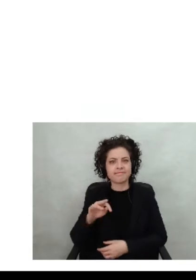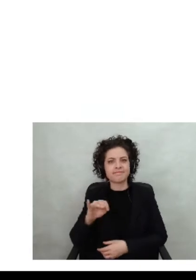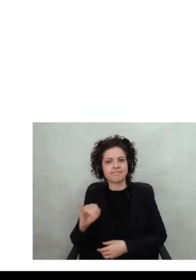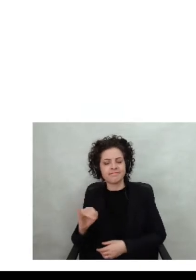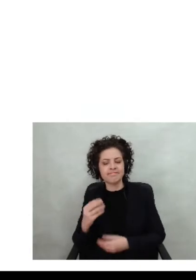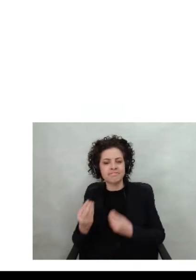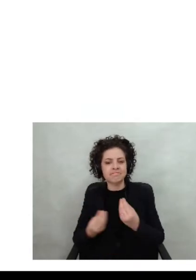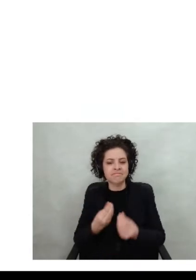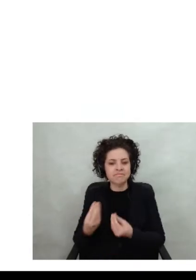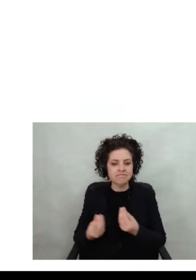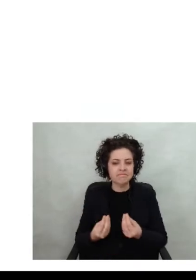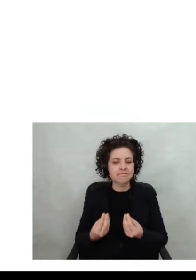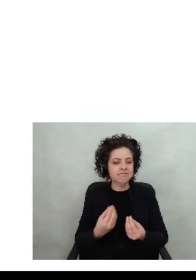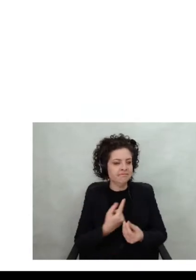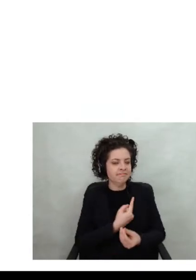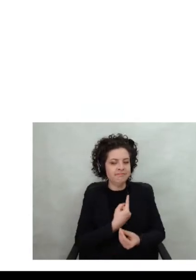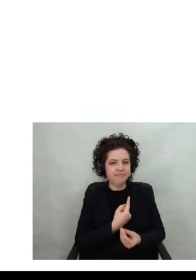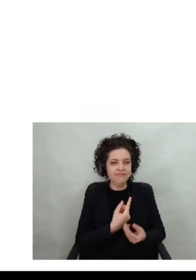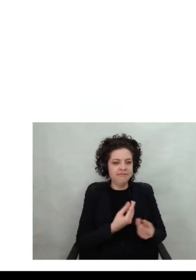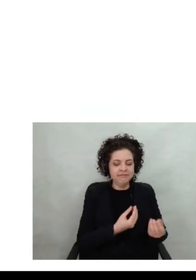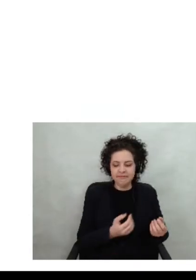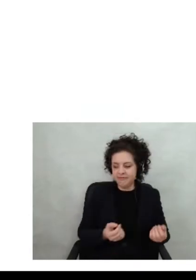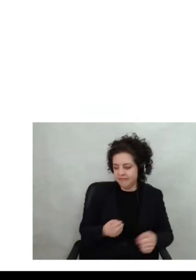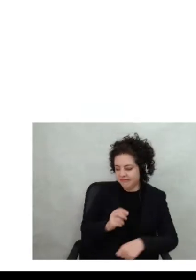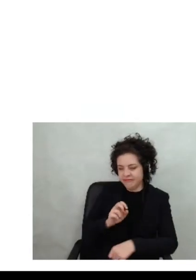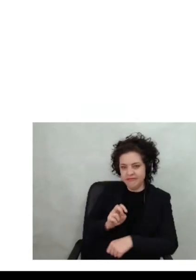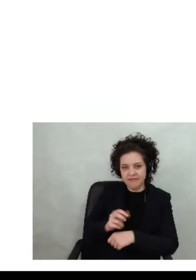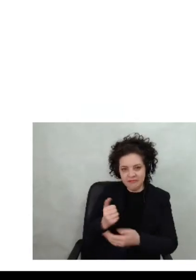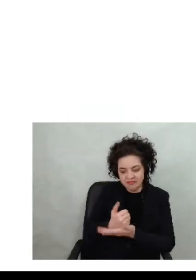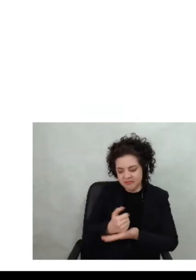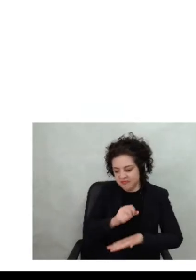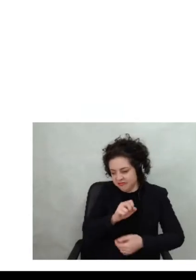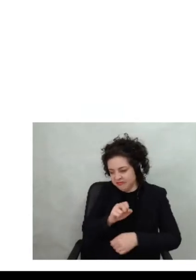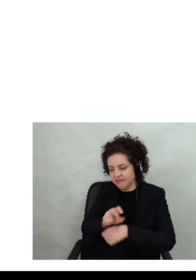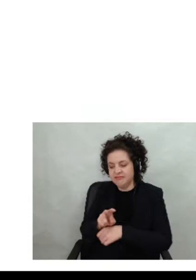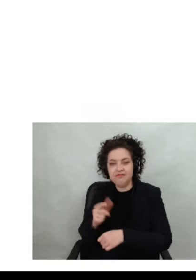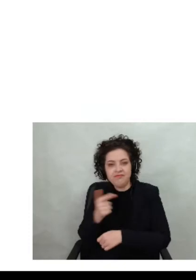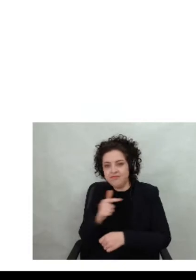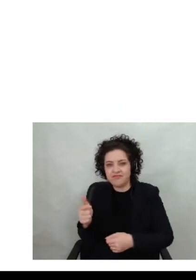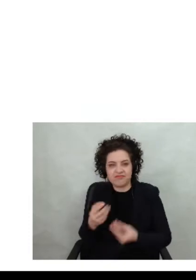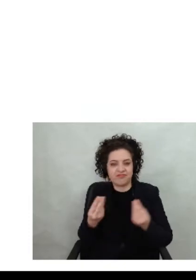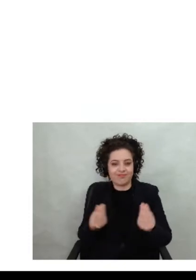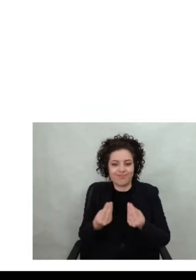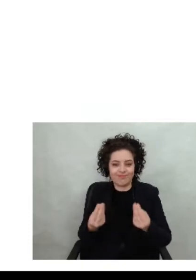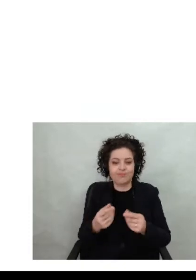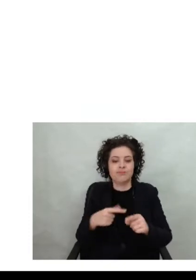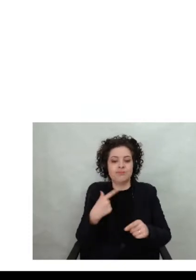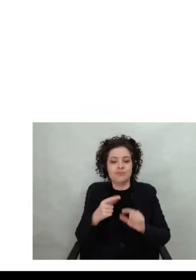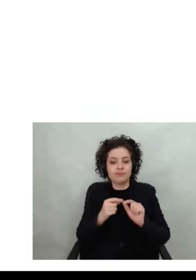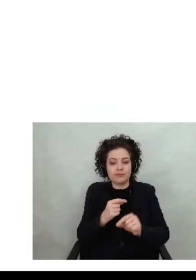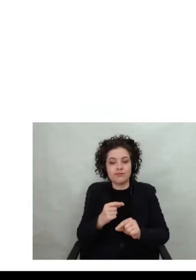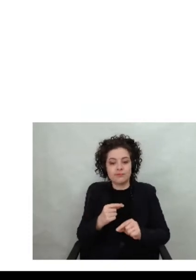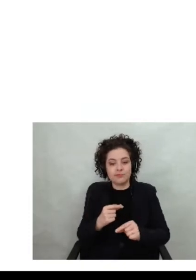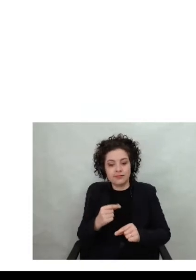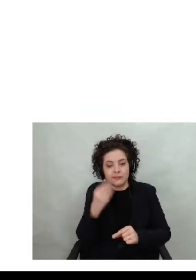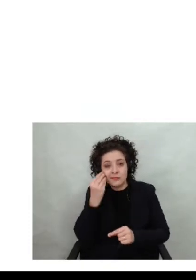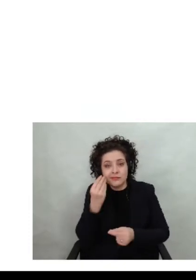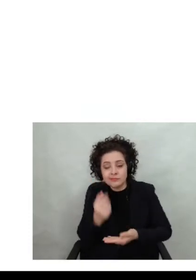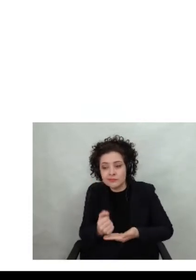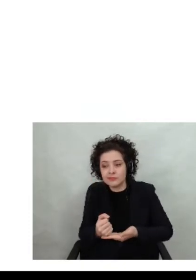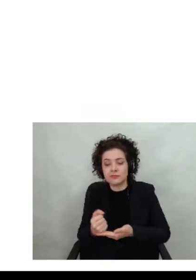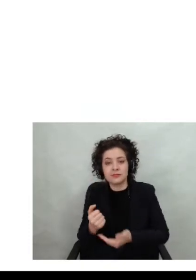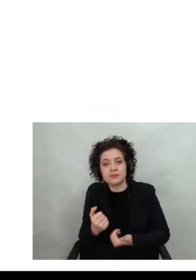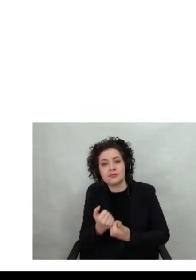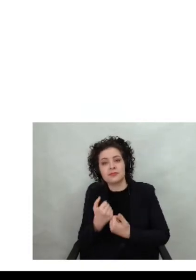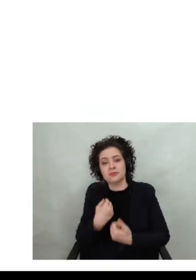que nós não estamos dando um antiviral? Nós fazemos o quê? A gente provém sustentação à vida. A gente provém sustentação à